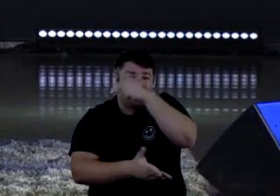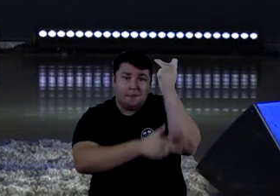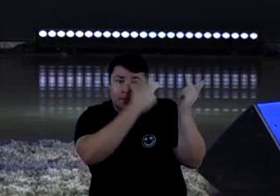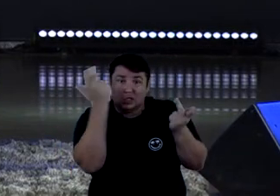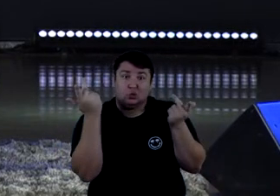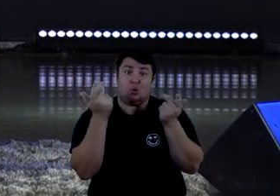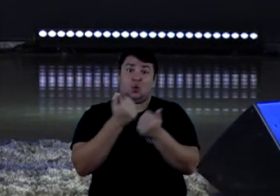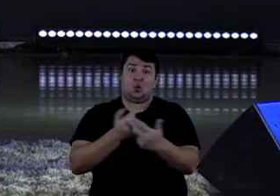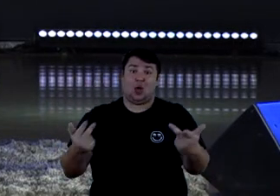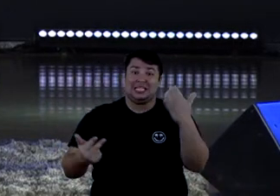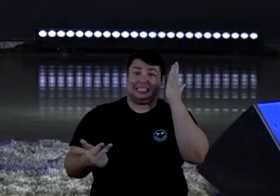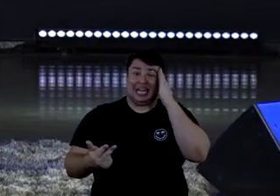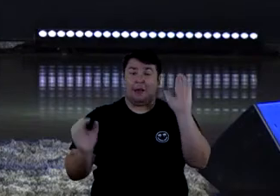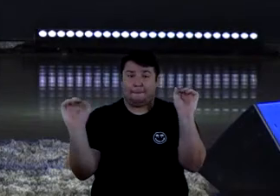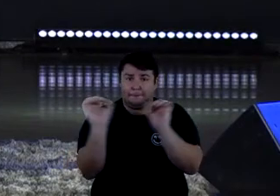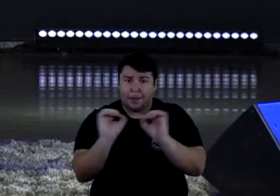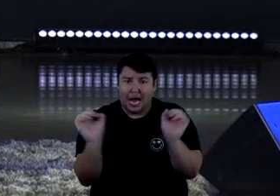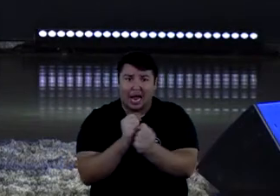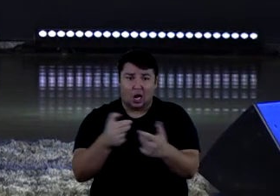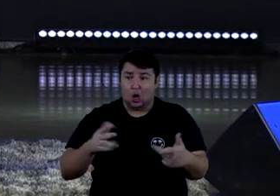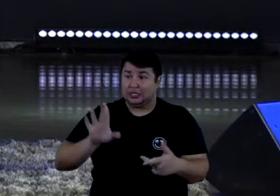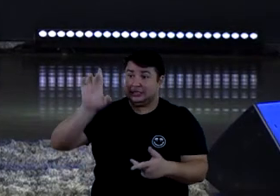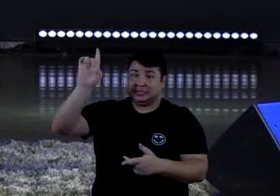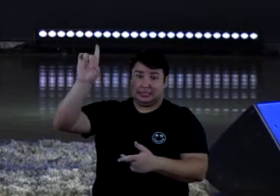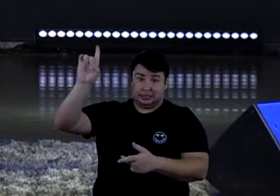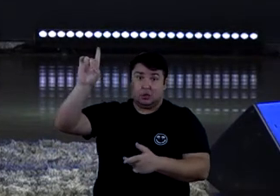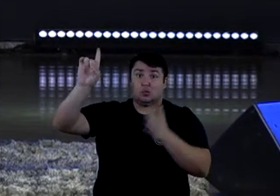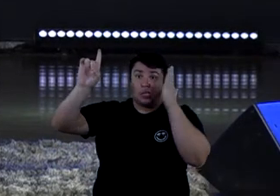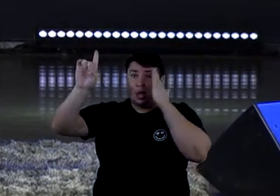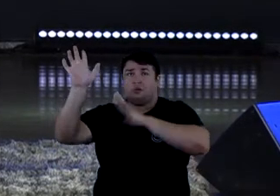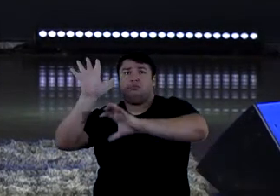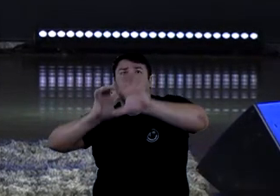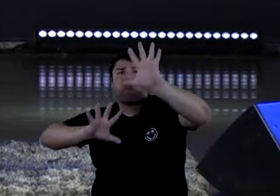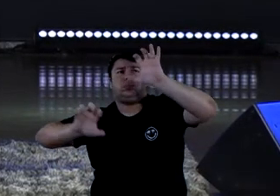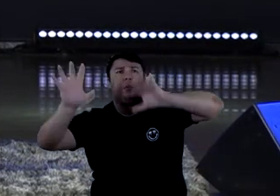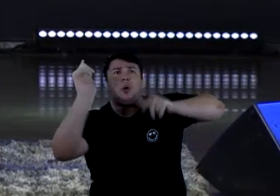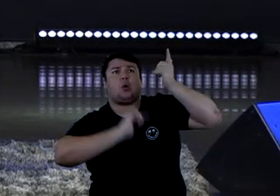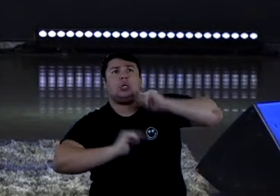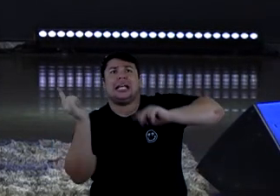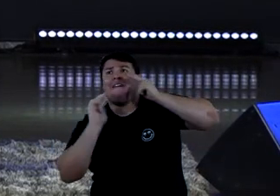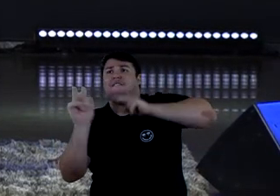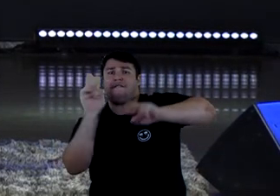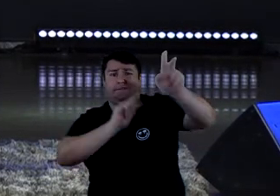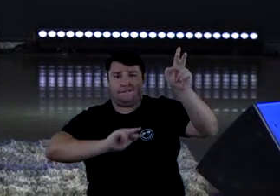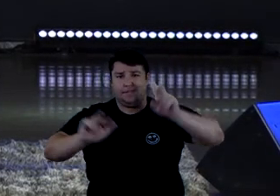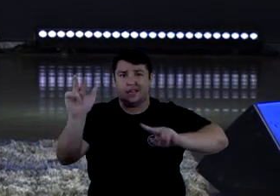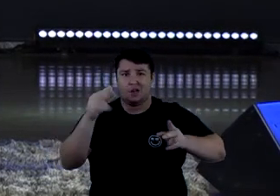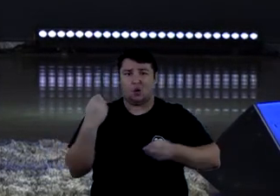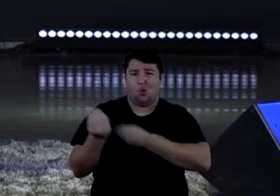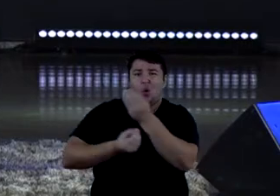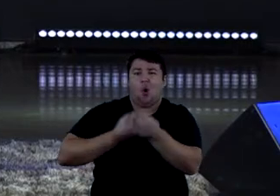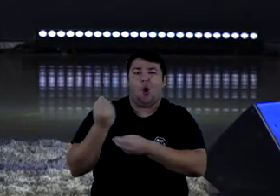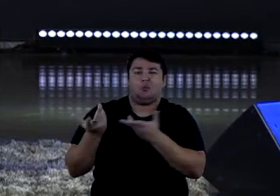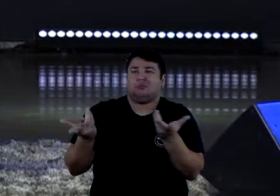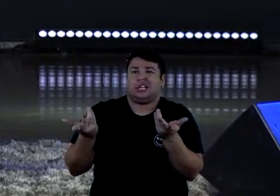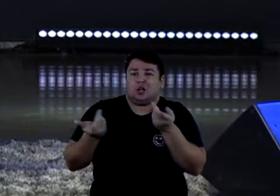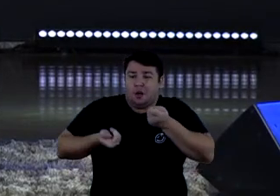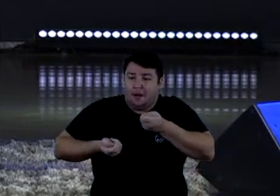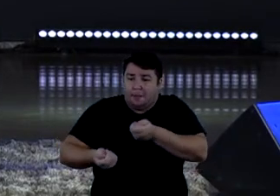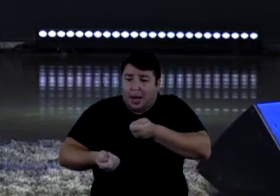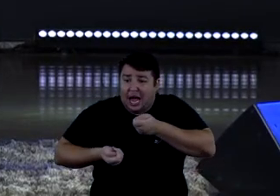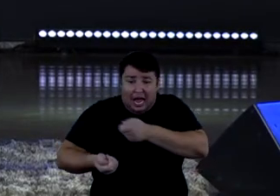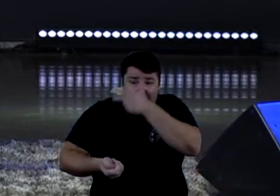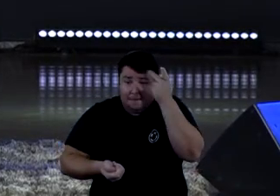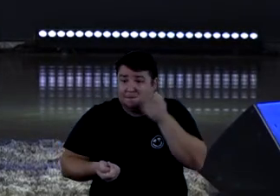elas não entendem, porque as coisas de Deus se discernem espiritualmente. Não tem como você querer forçar uma